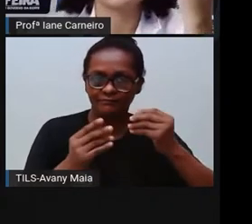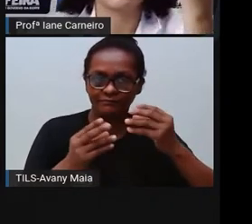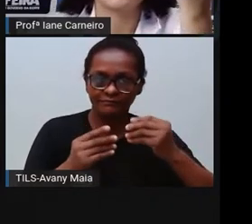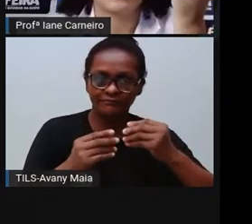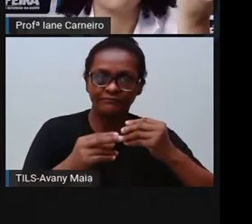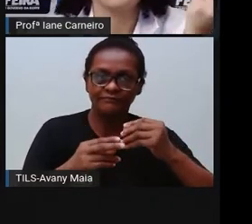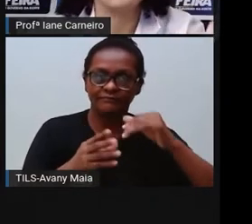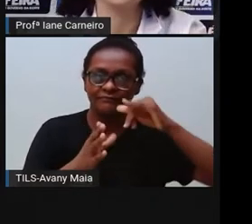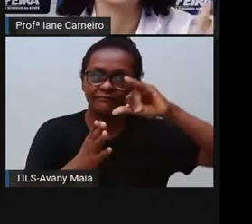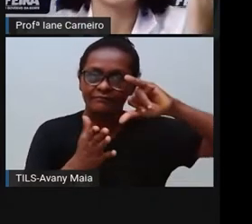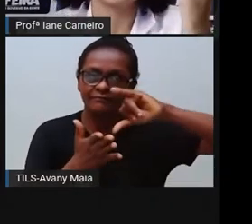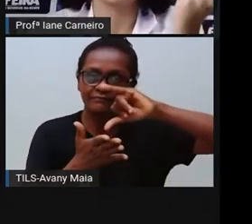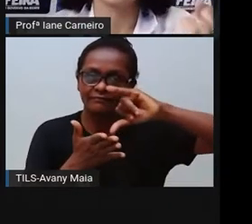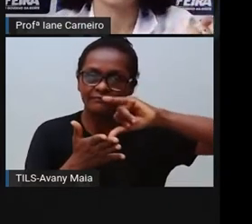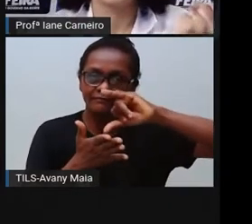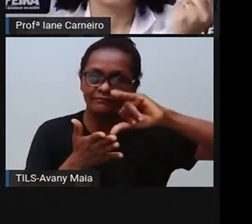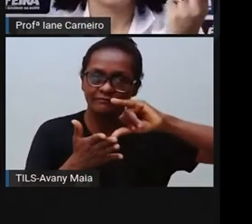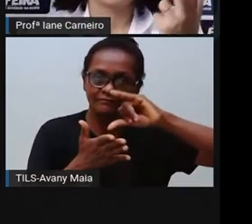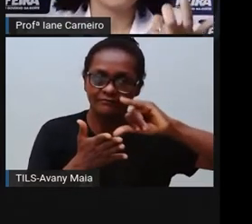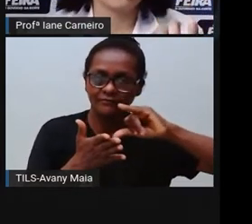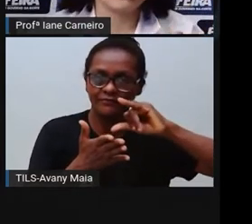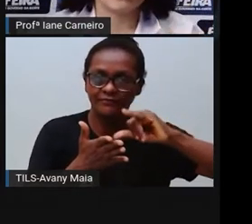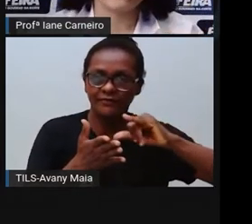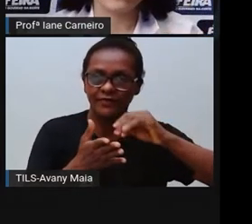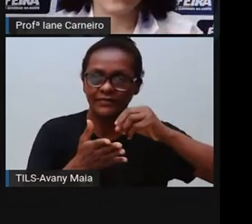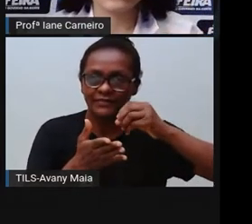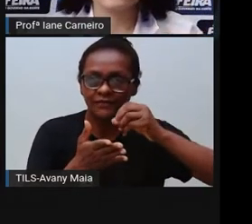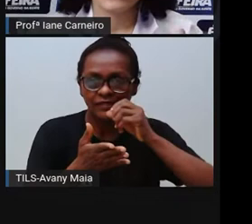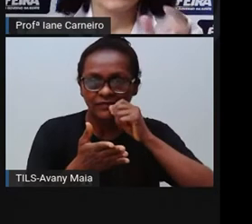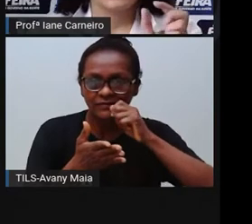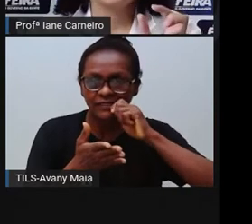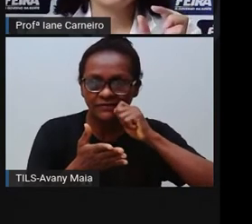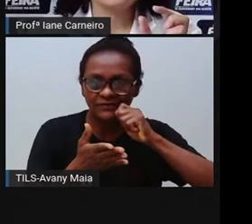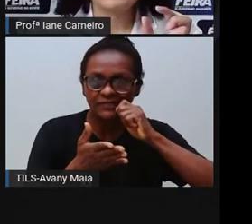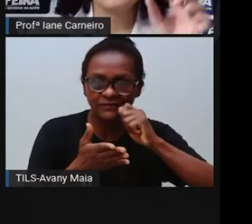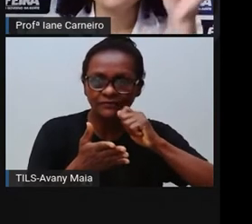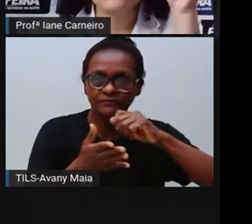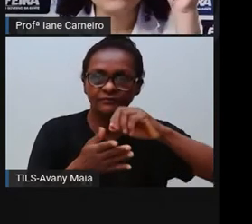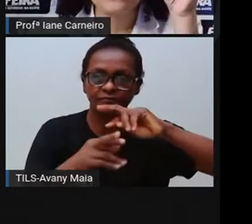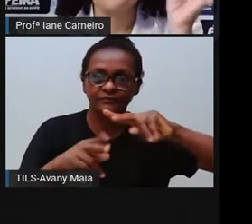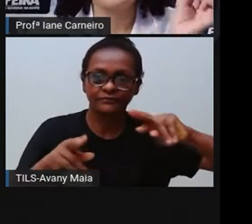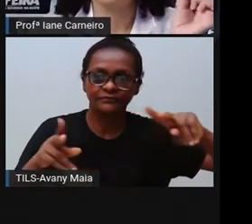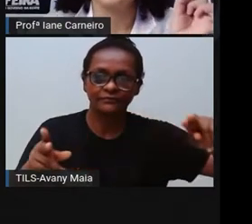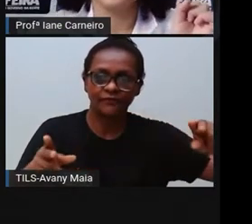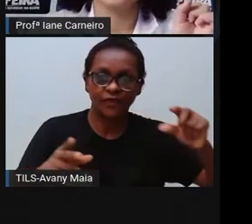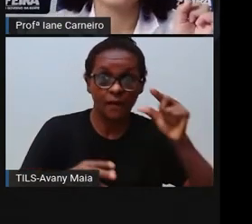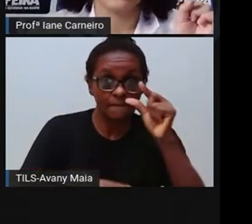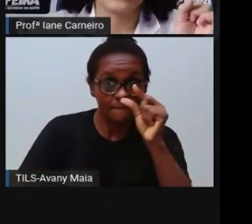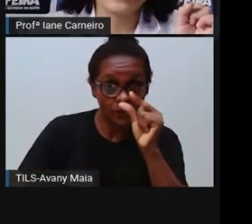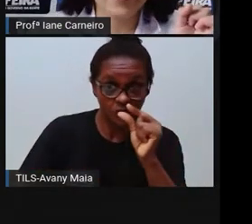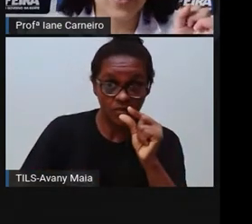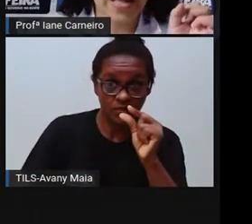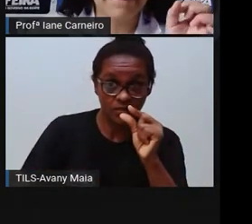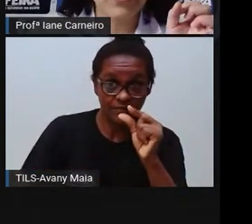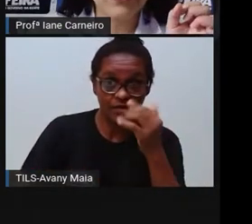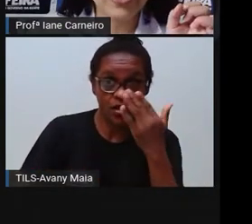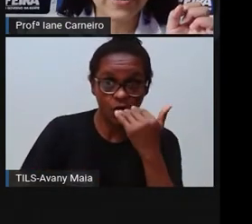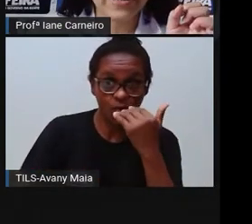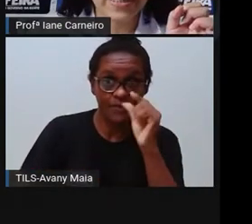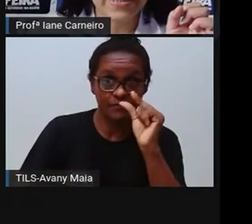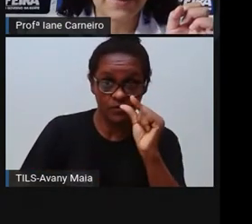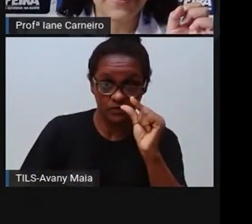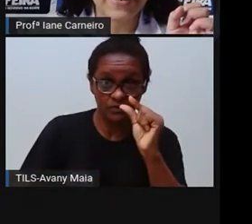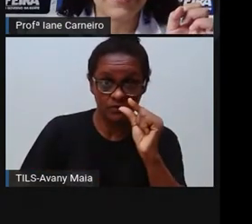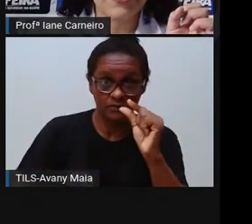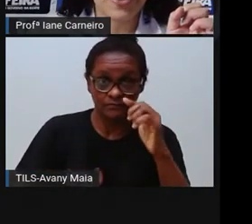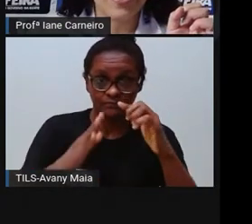alimentos que já amêndoas que já trazem óleo dentro deles. Esse tipo de alimento a gente tem que comer bem menos. Olha só a pontinha que